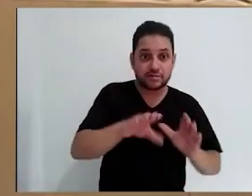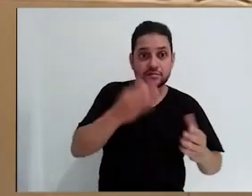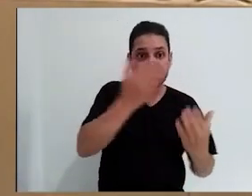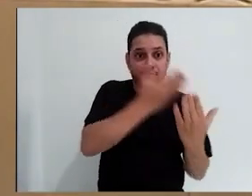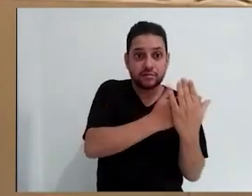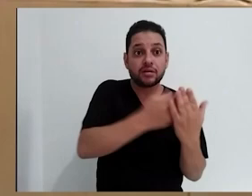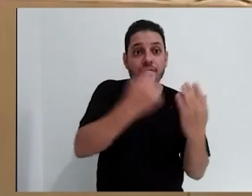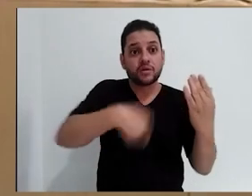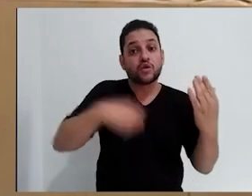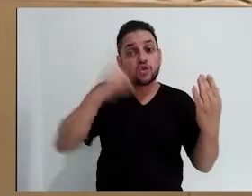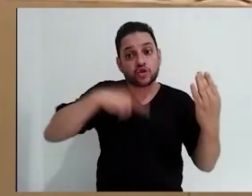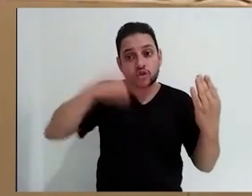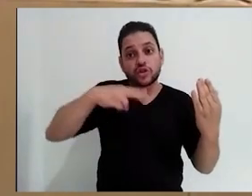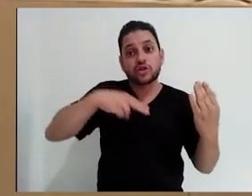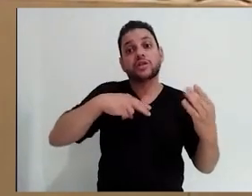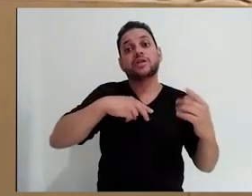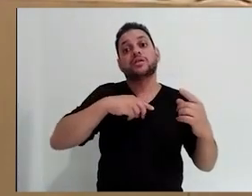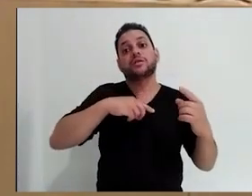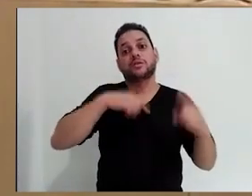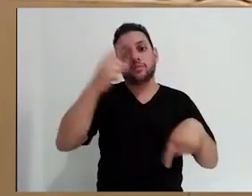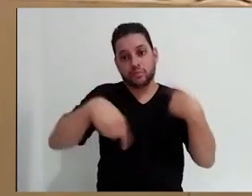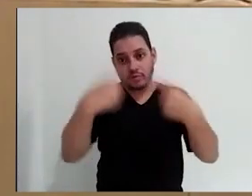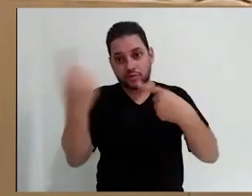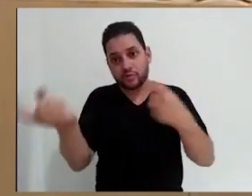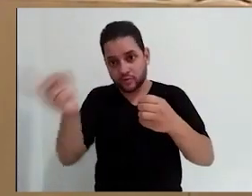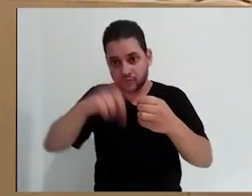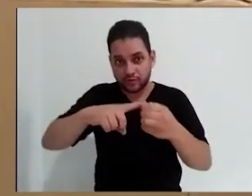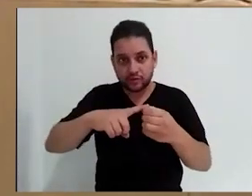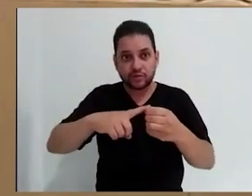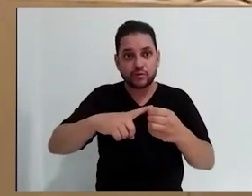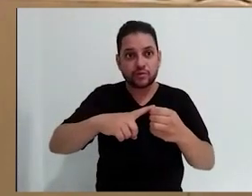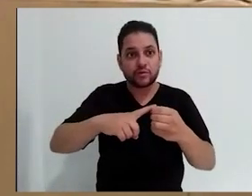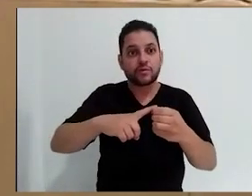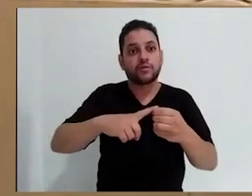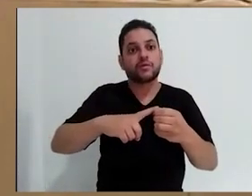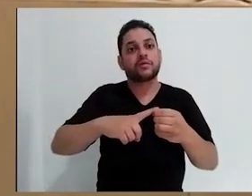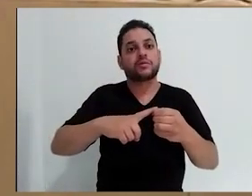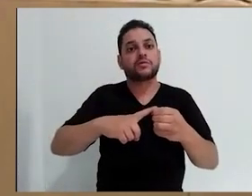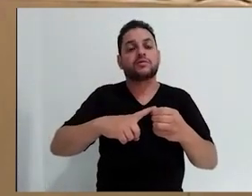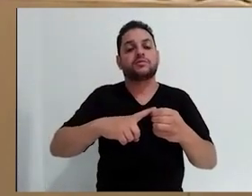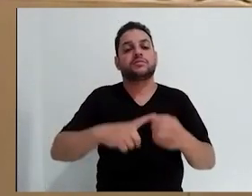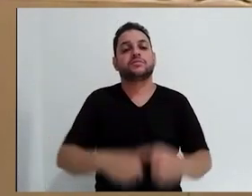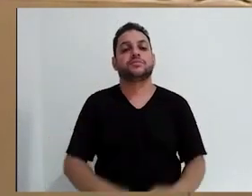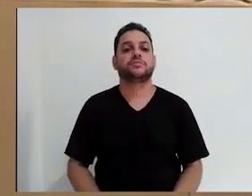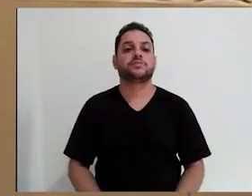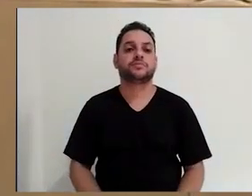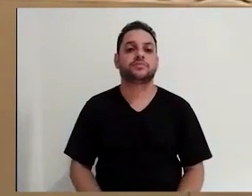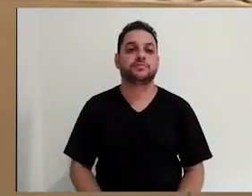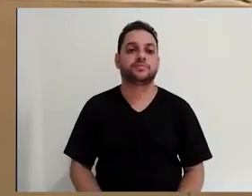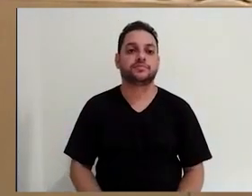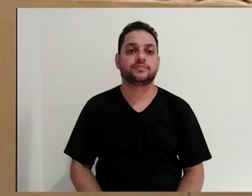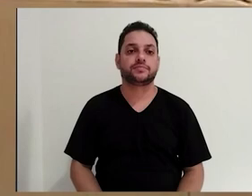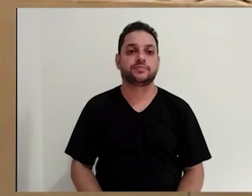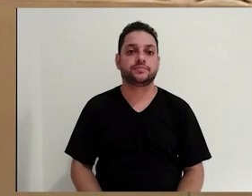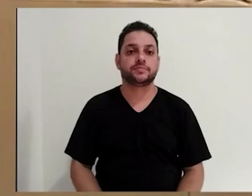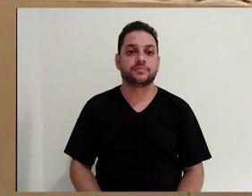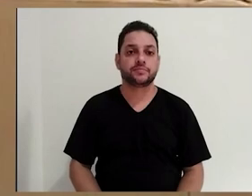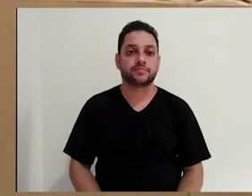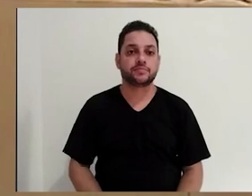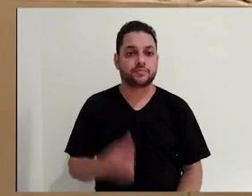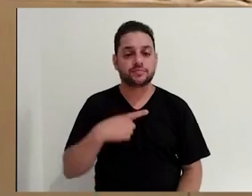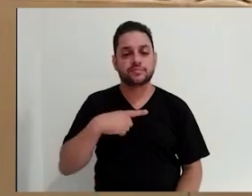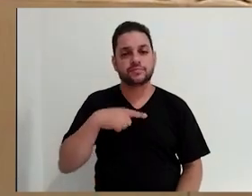volta para o núcleo depois. Então, ele sai do núcleo só depois da sentença. Eu acho que, em resumo,